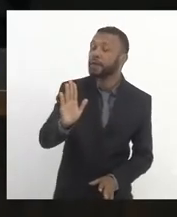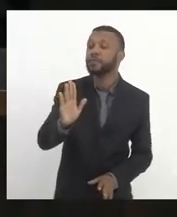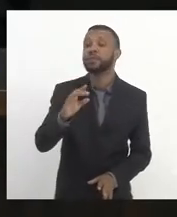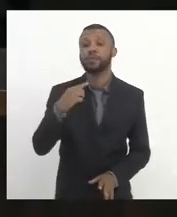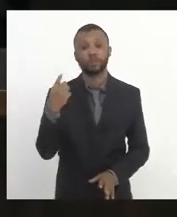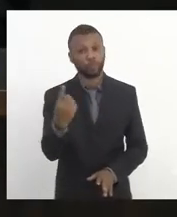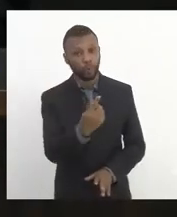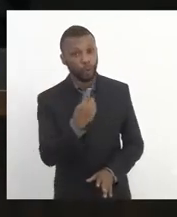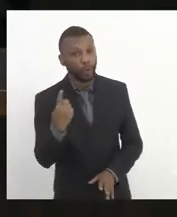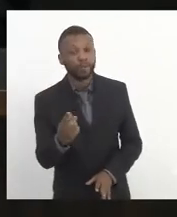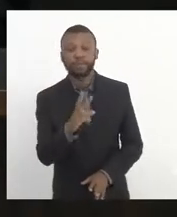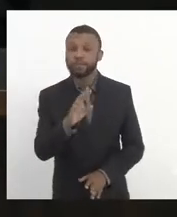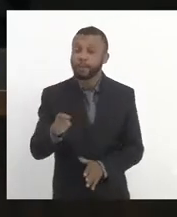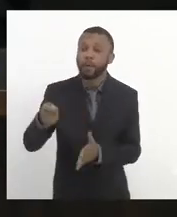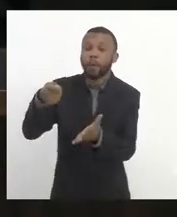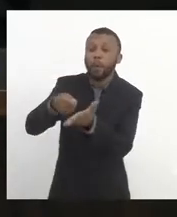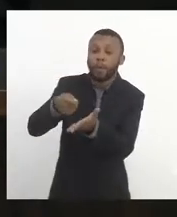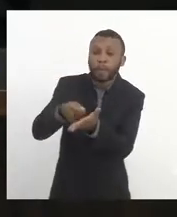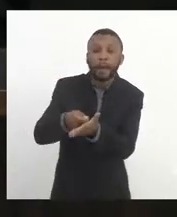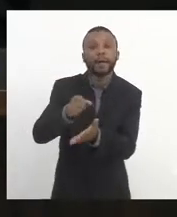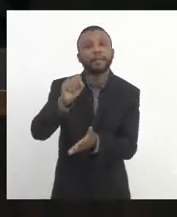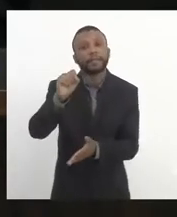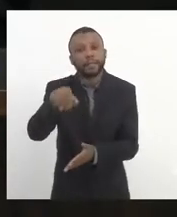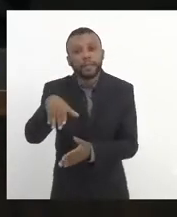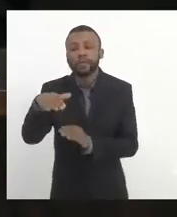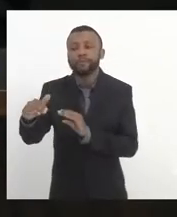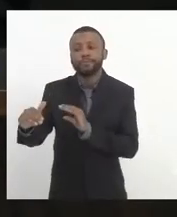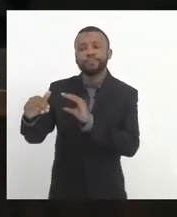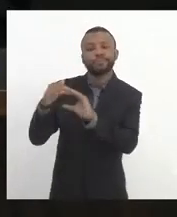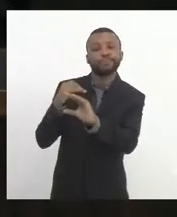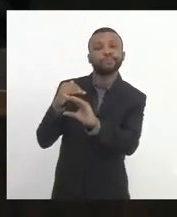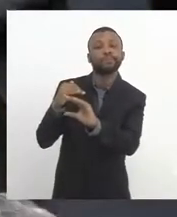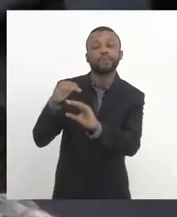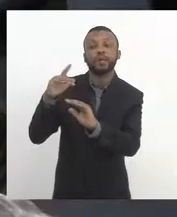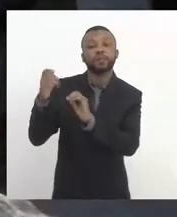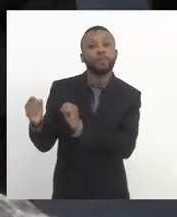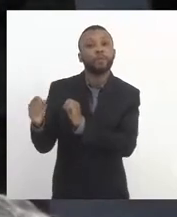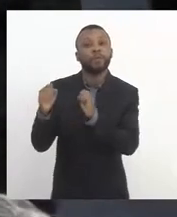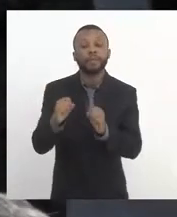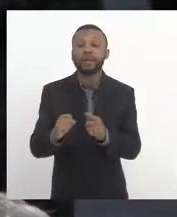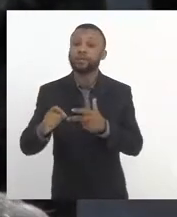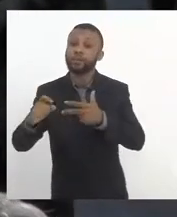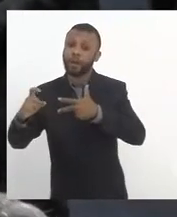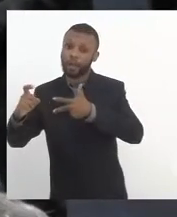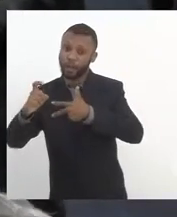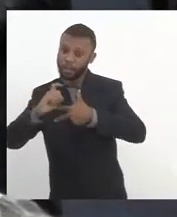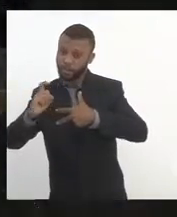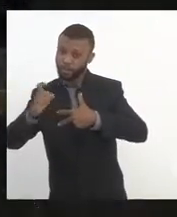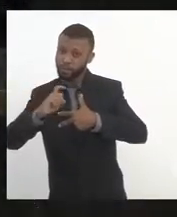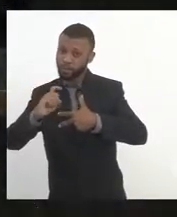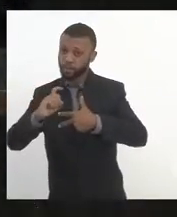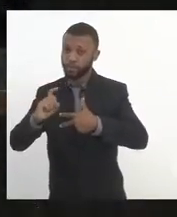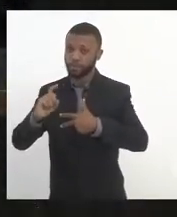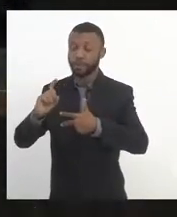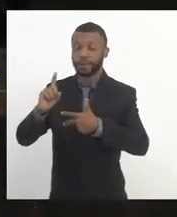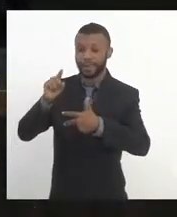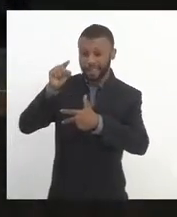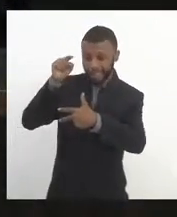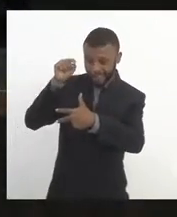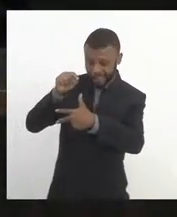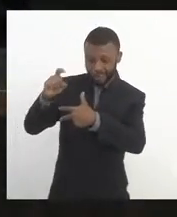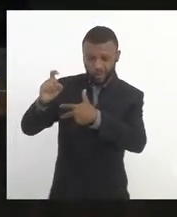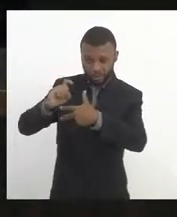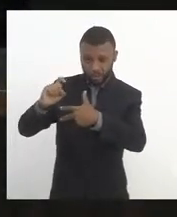vamos cobrar, sim, o envio da mensagem do Executivo, que lá é o momento da gente discutir